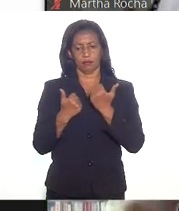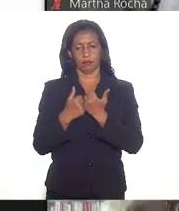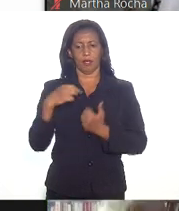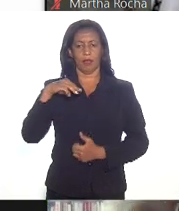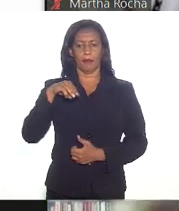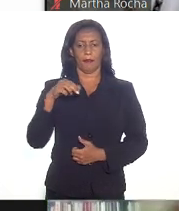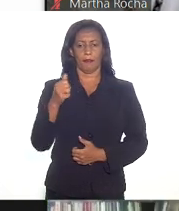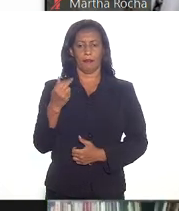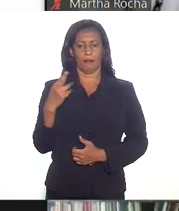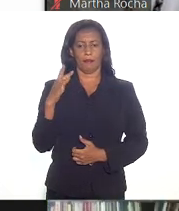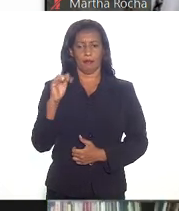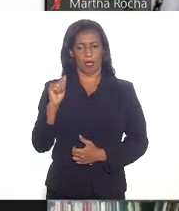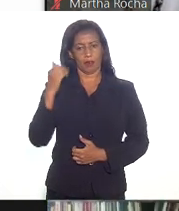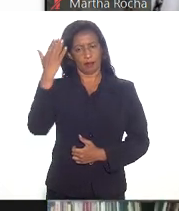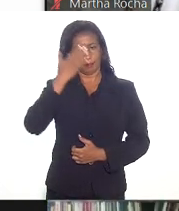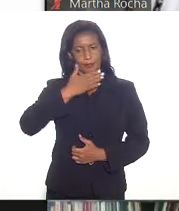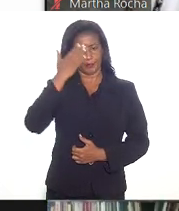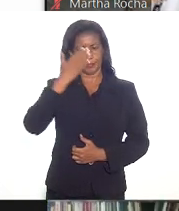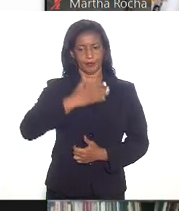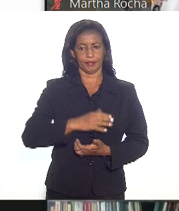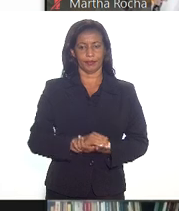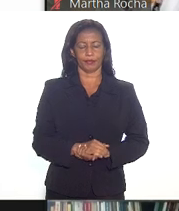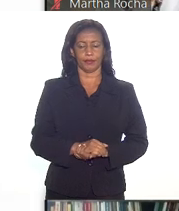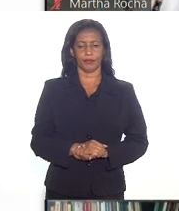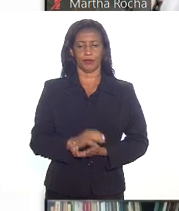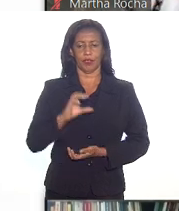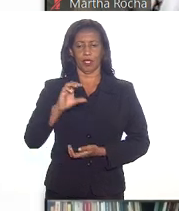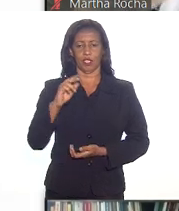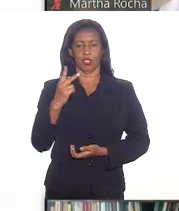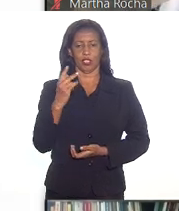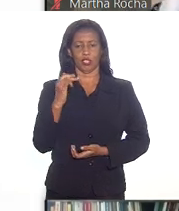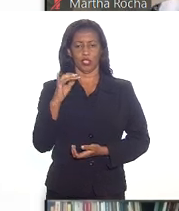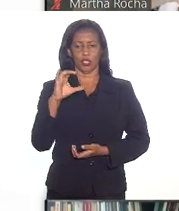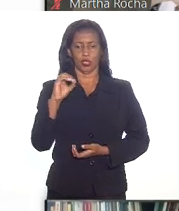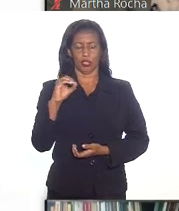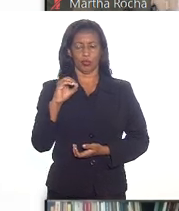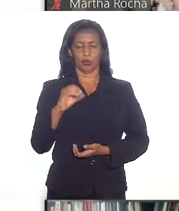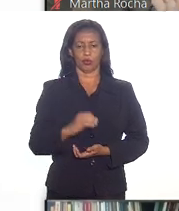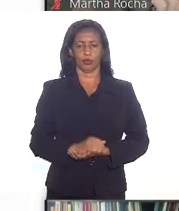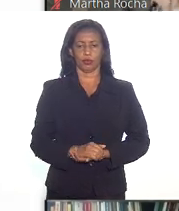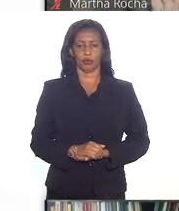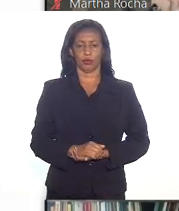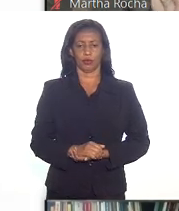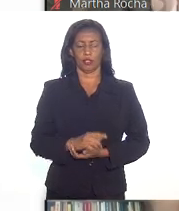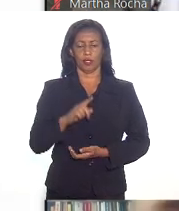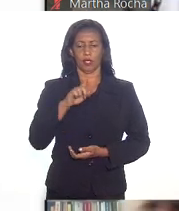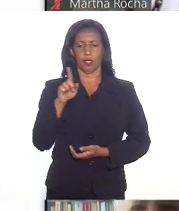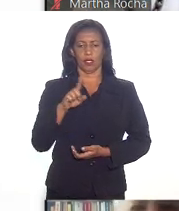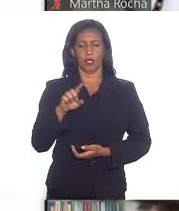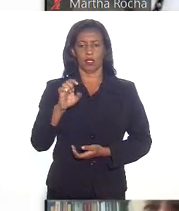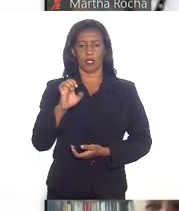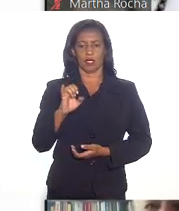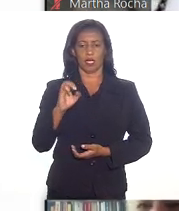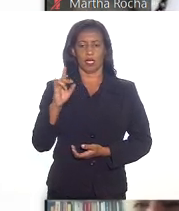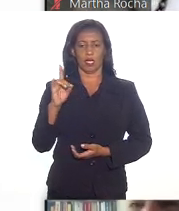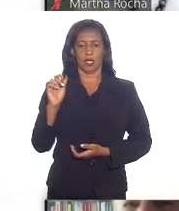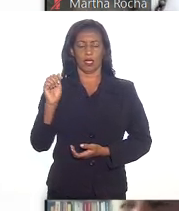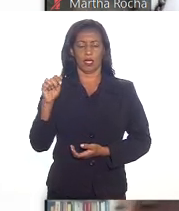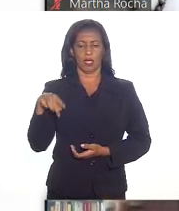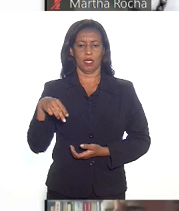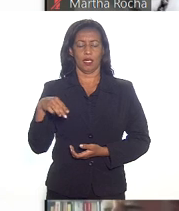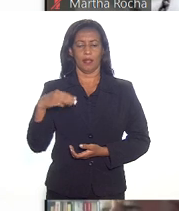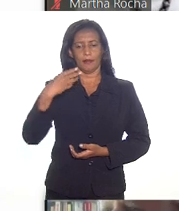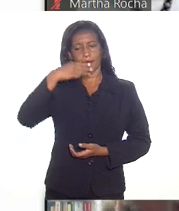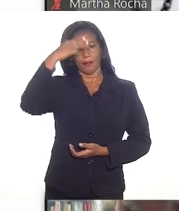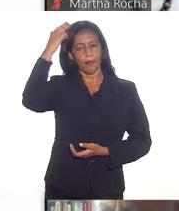Marta Rocha, presente, Chico Machado, Zeidan, Márcio